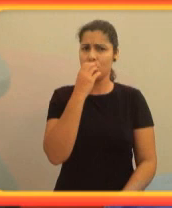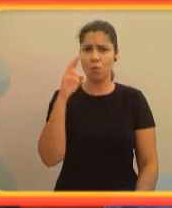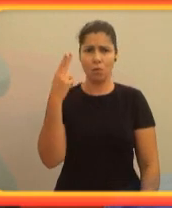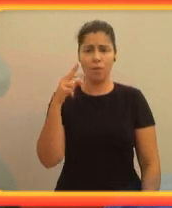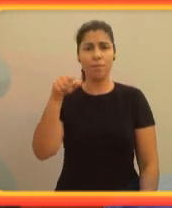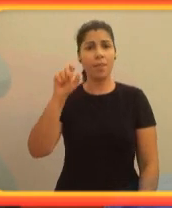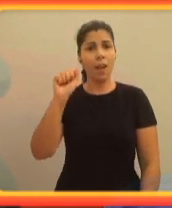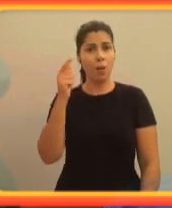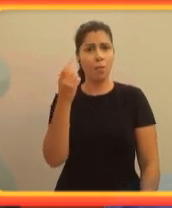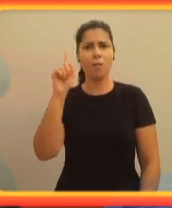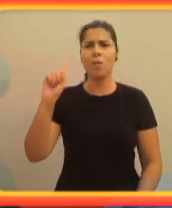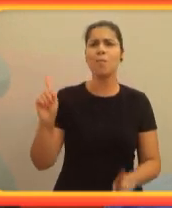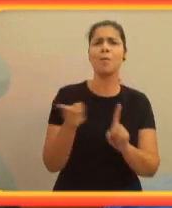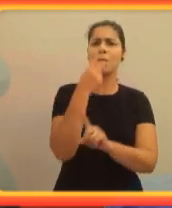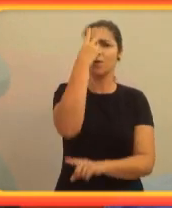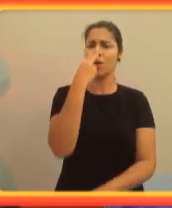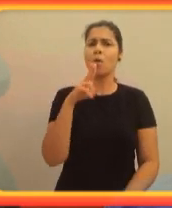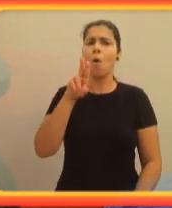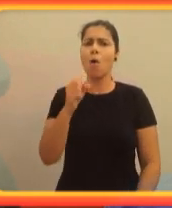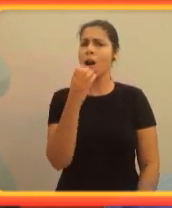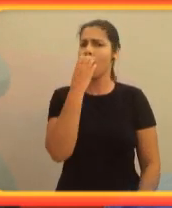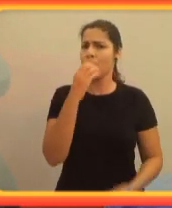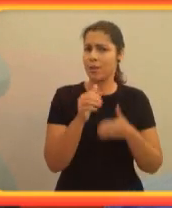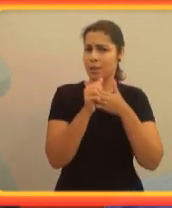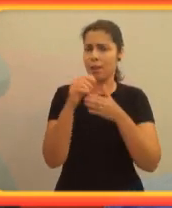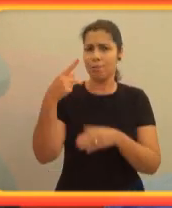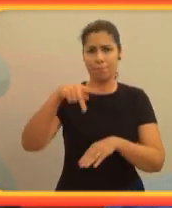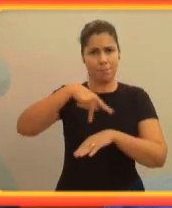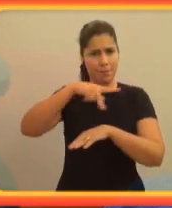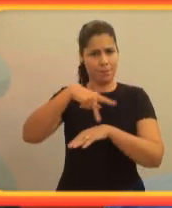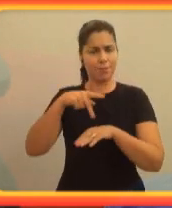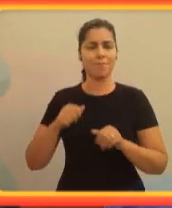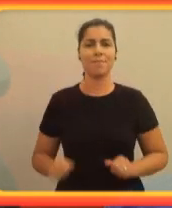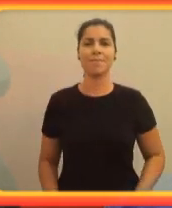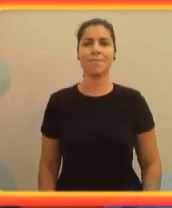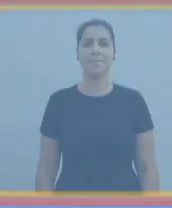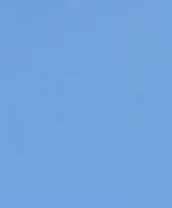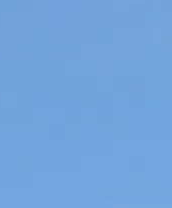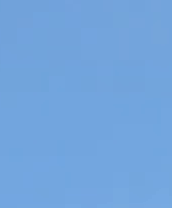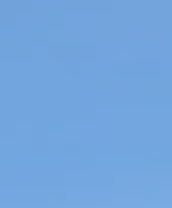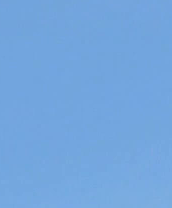Uruguai. Alberto foi o primeiro cego a utilizar um cão-guia no país.